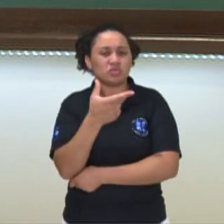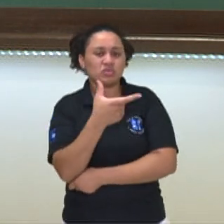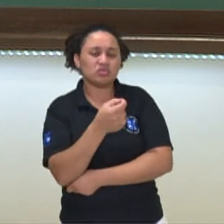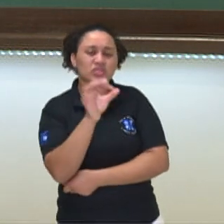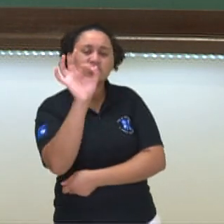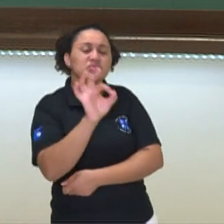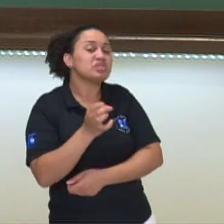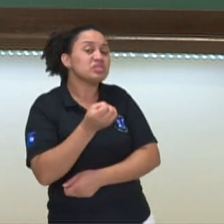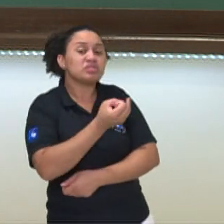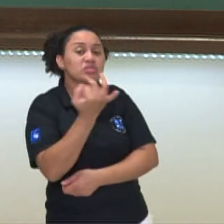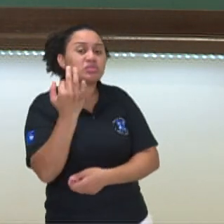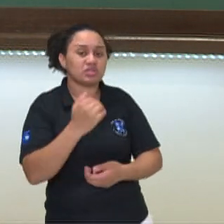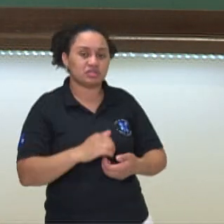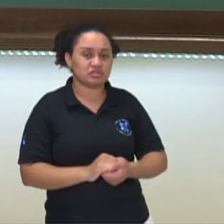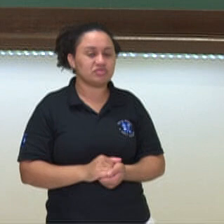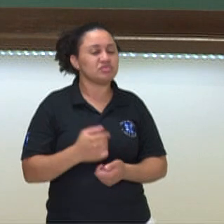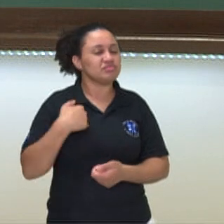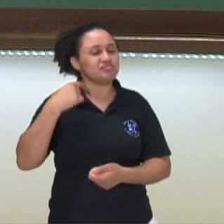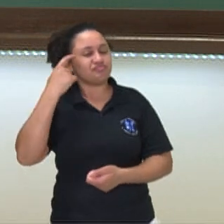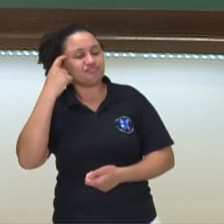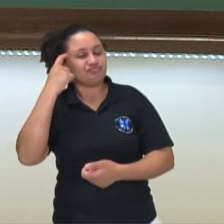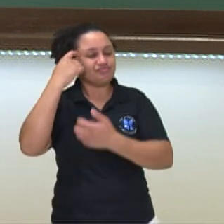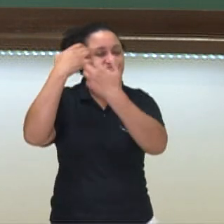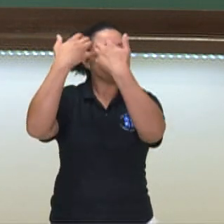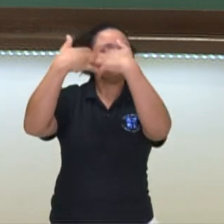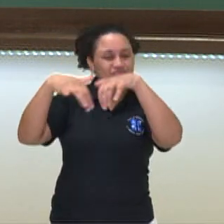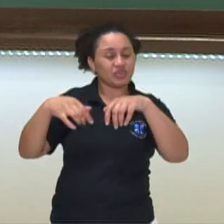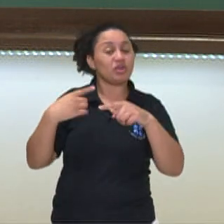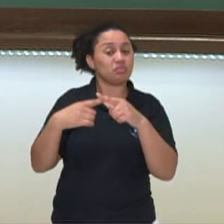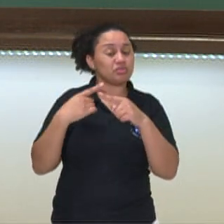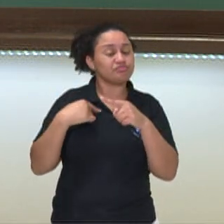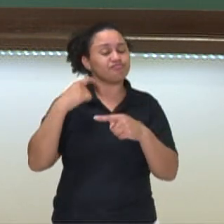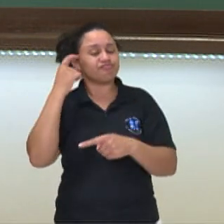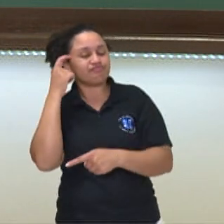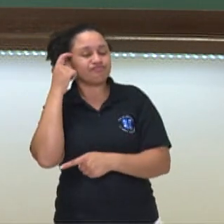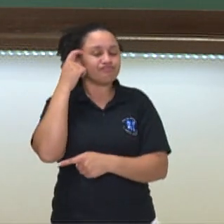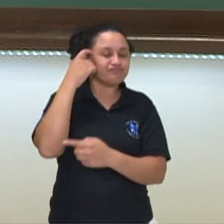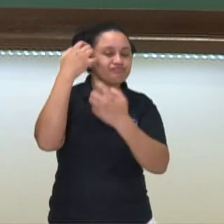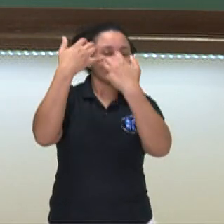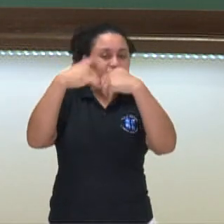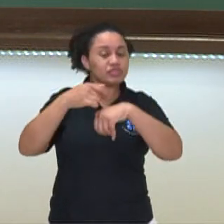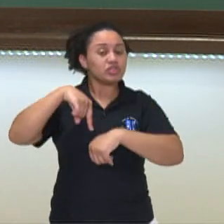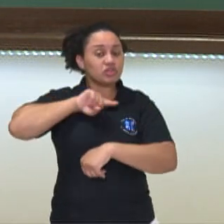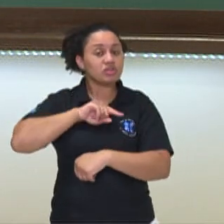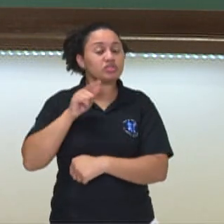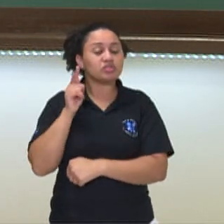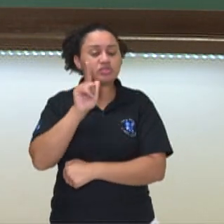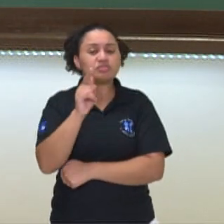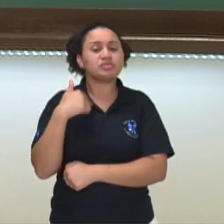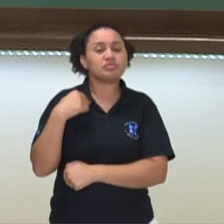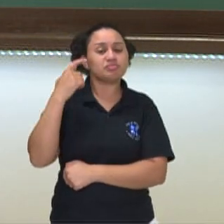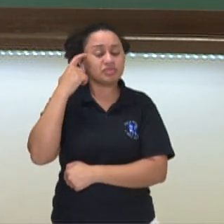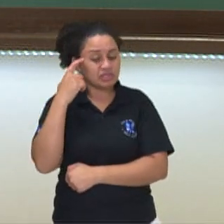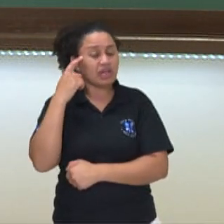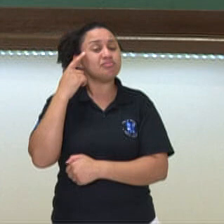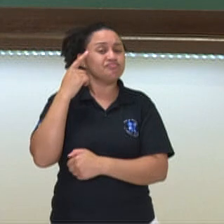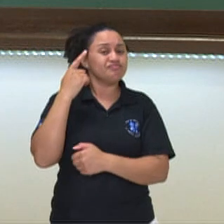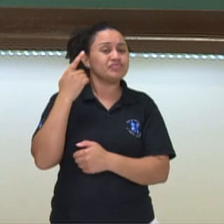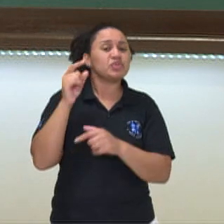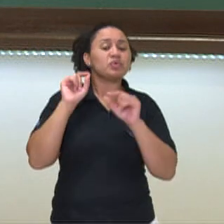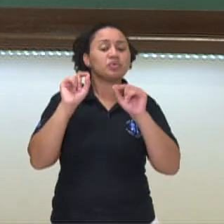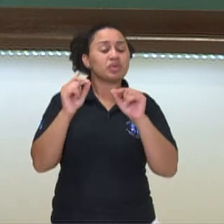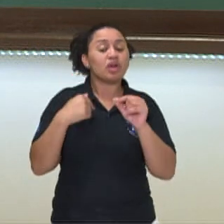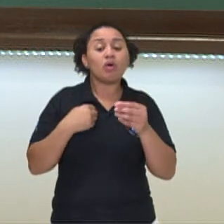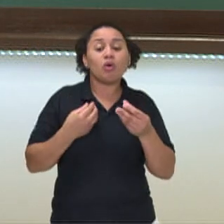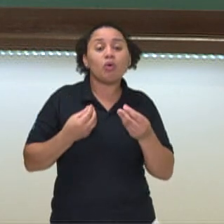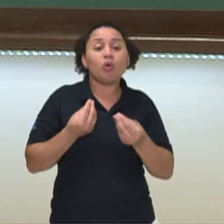20%? Essa reflexão que a gente tem que fazer. Pois a partir dessas reflexões é que podemos pensar e repensar o